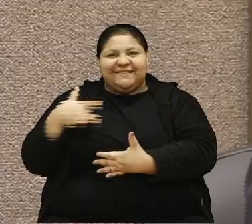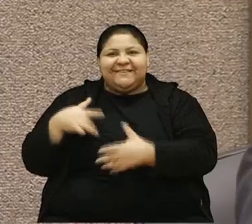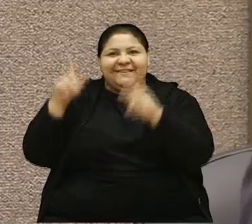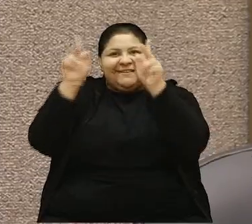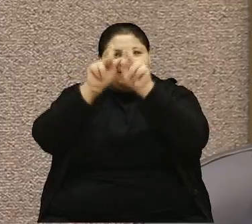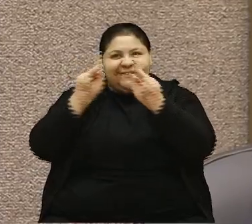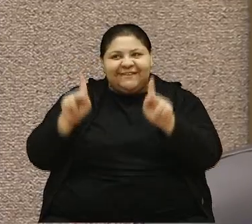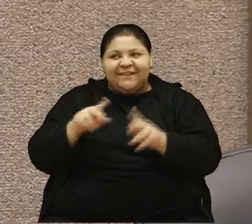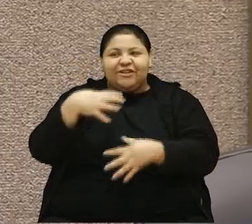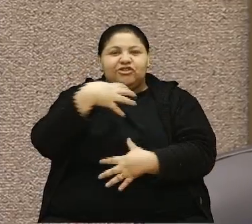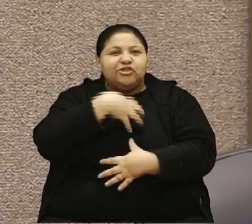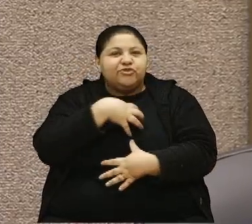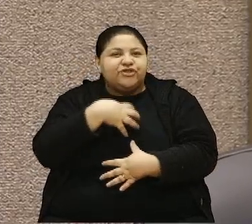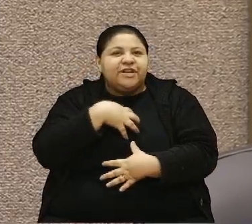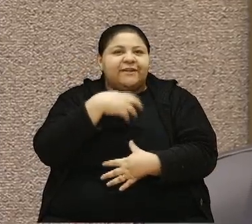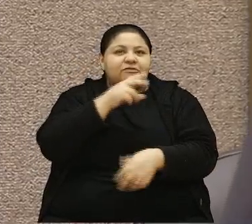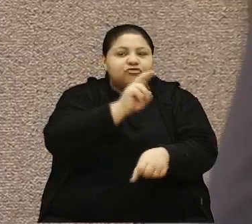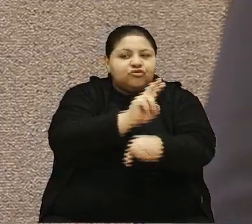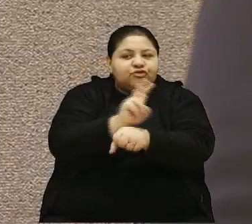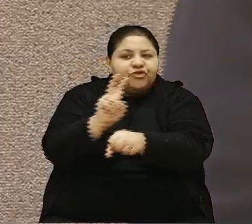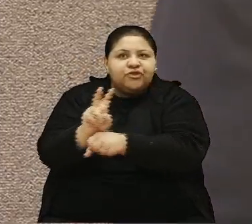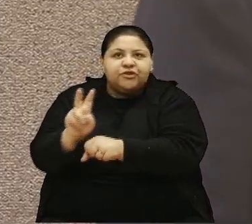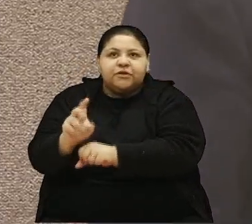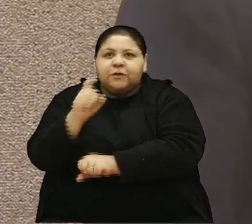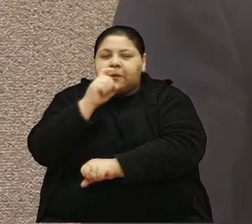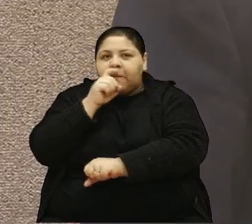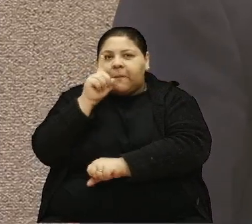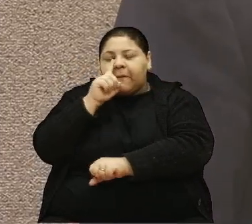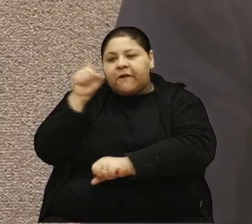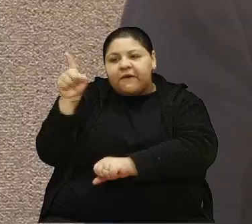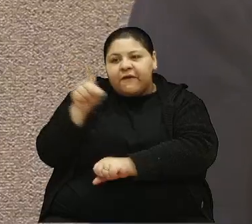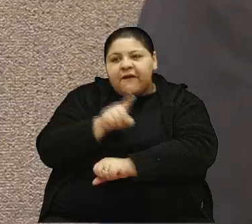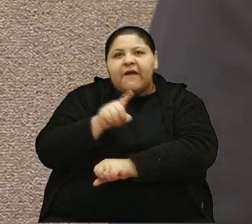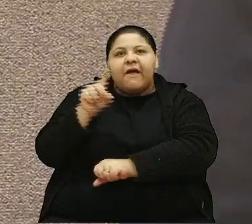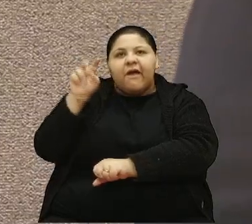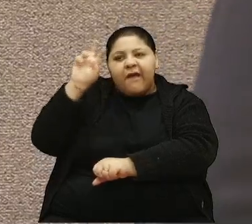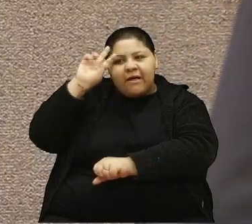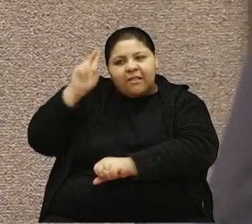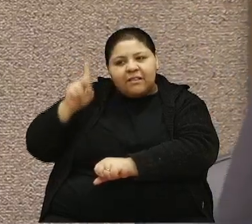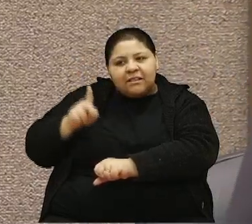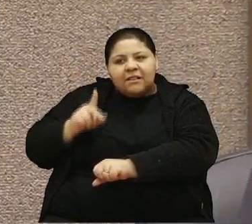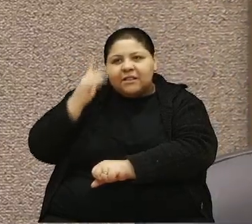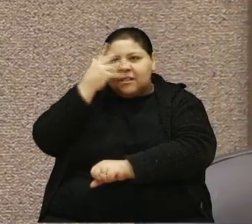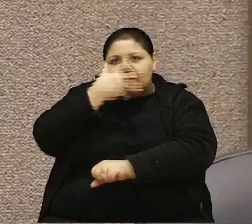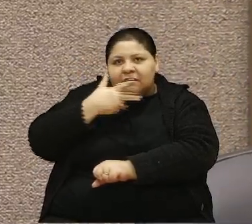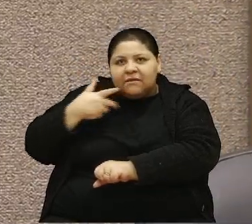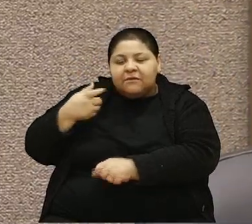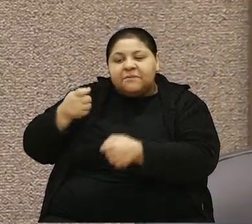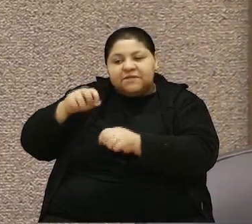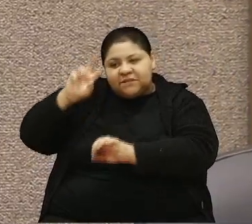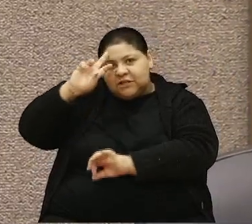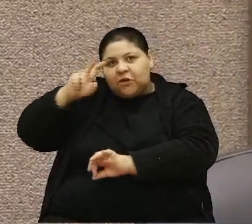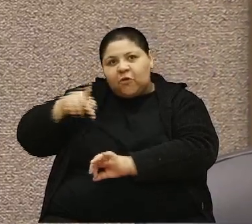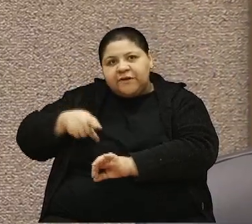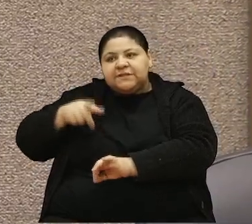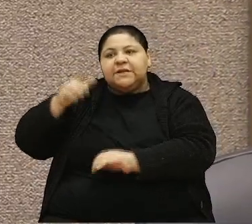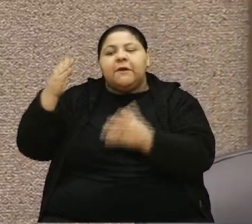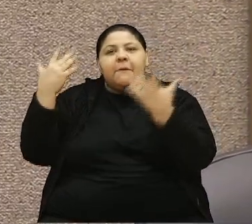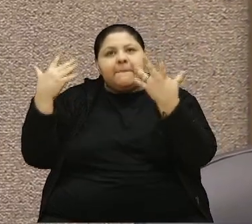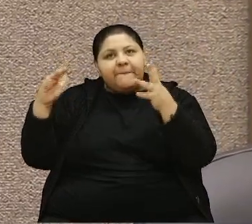teu gesto de cuidar do pai e a mãe é um gesto muito humano e a gente precisa reconhecer. Então,